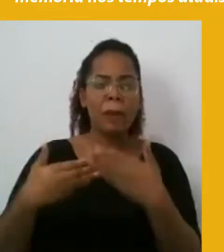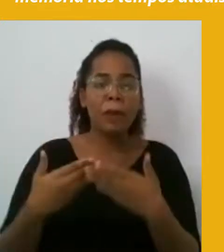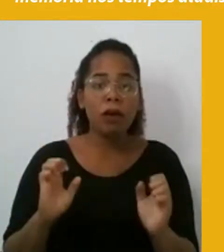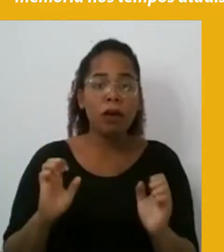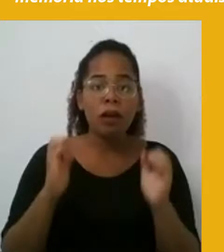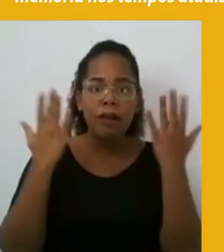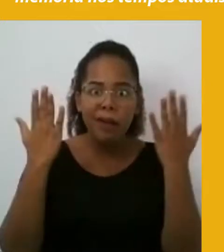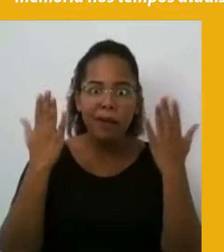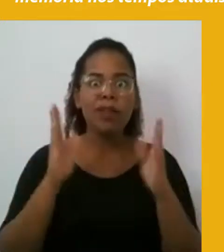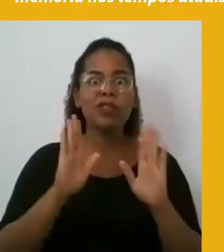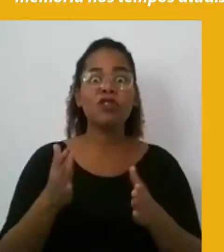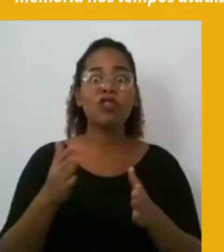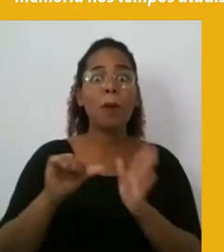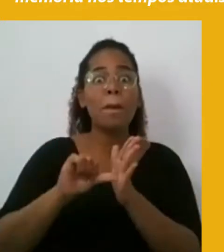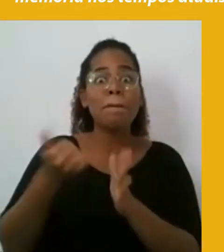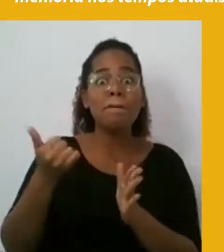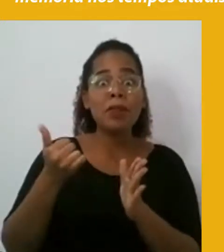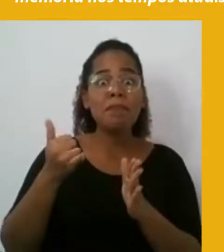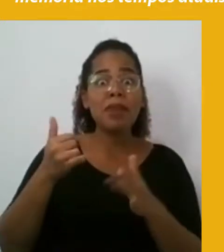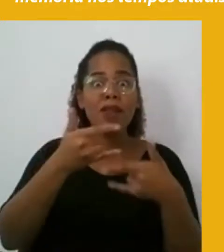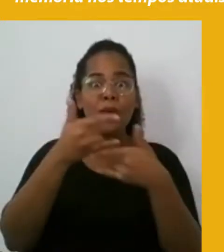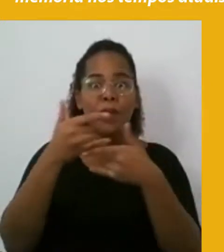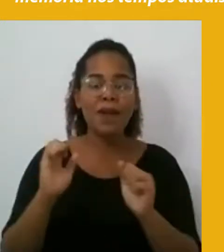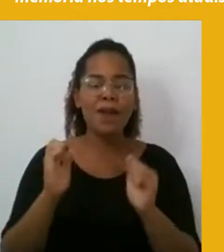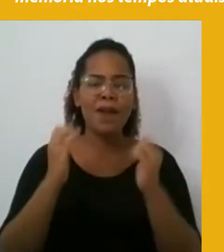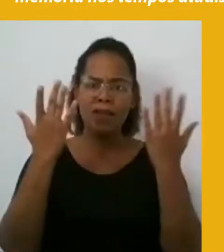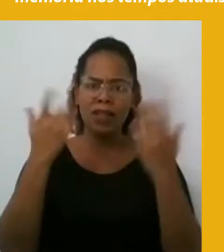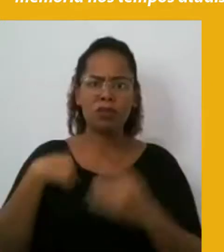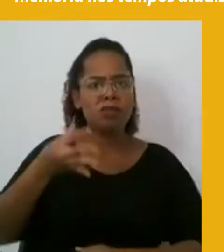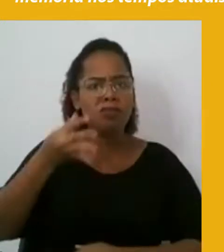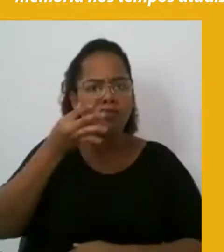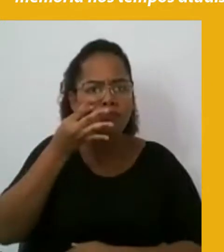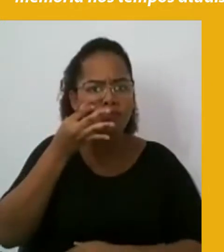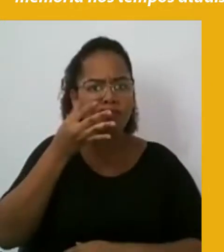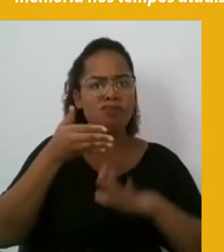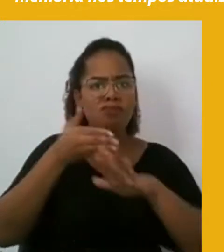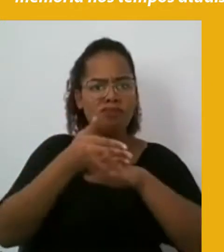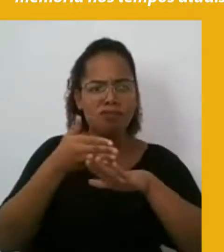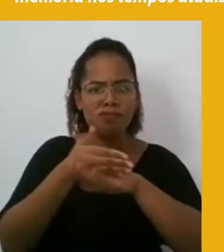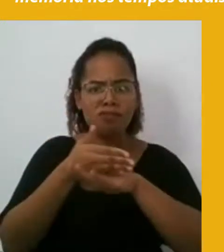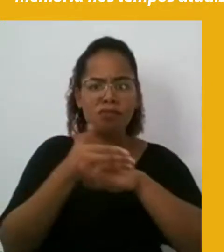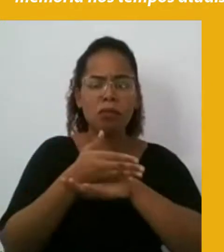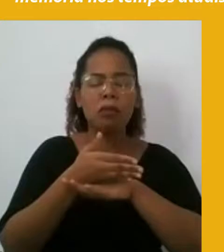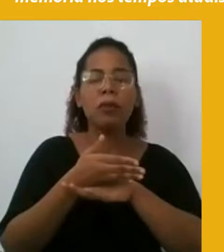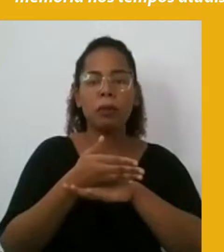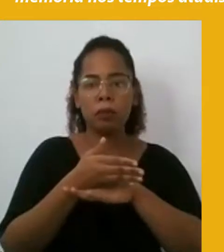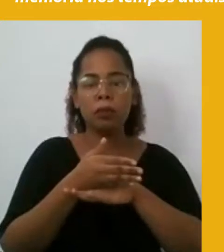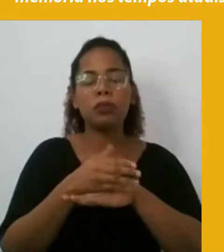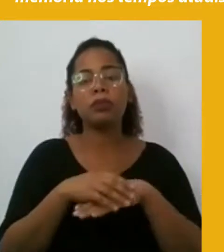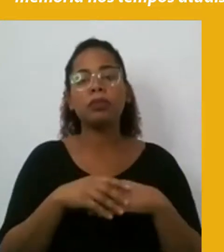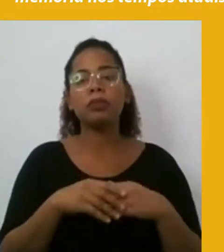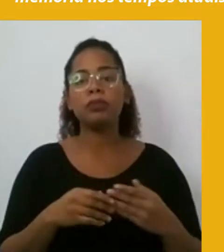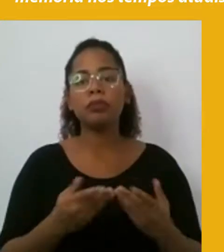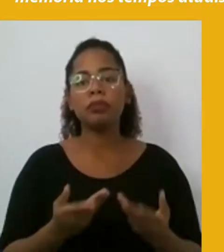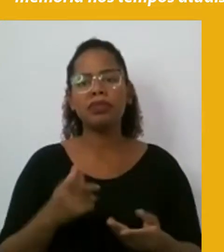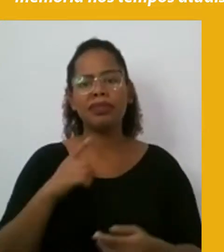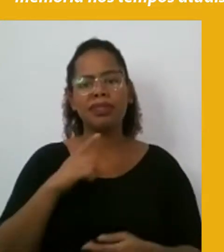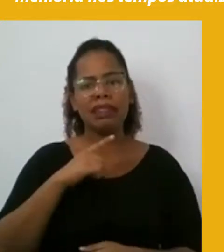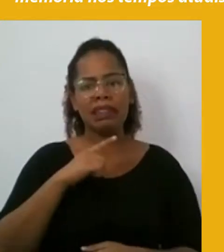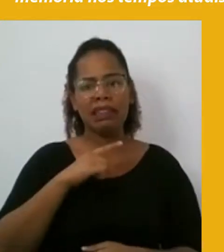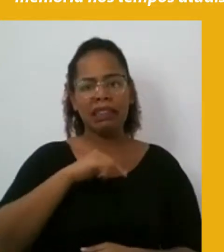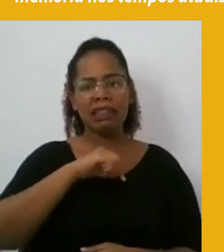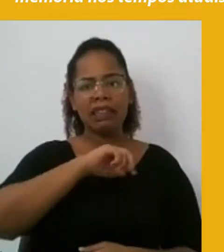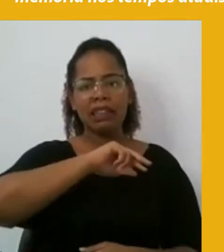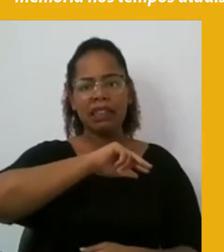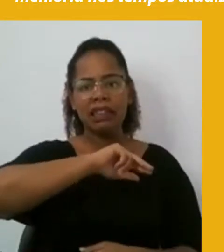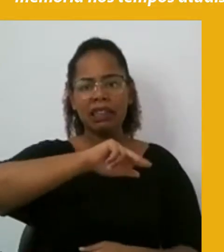primeira. Fico feliz em saber que é um evento que ganhou relevância e ganhou várias instituições